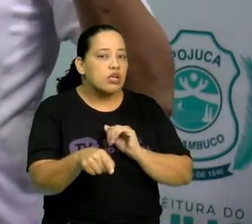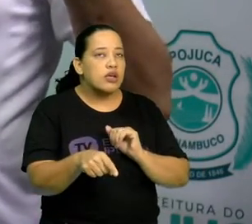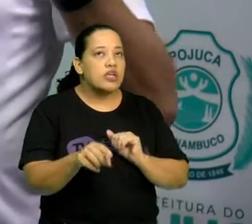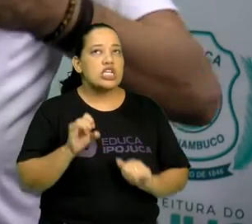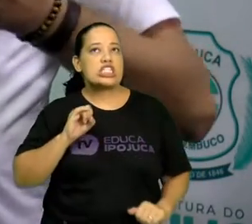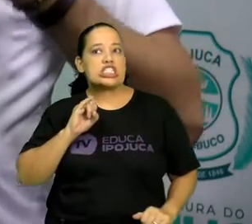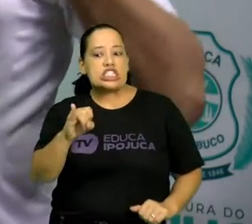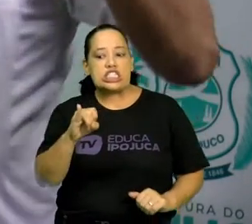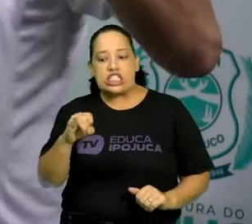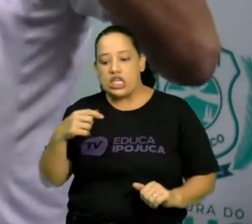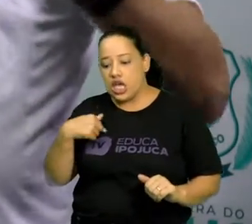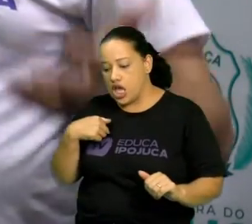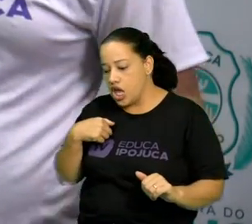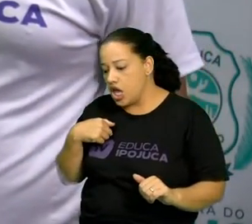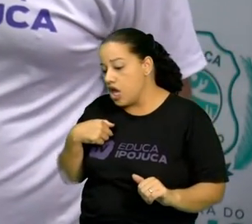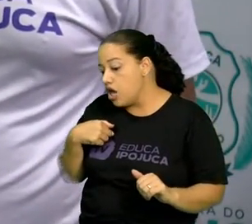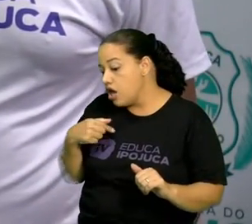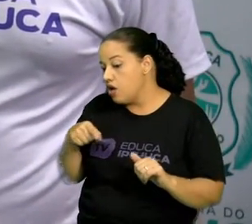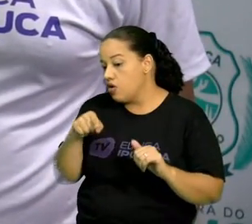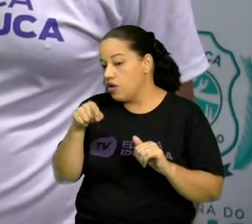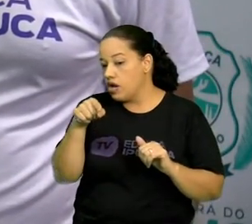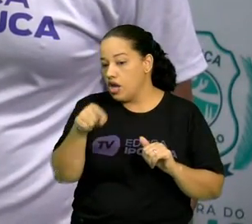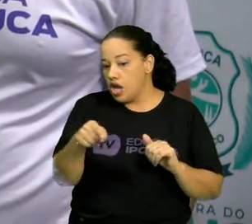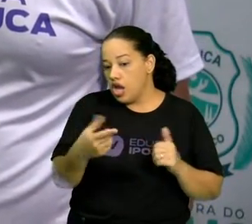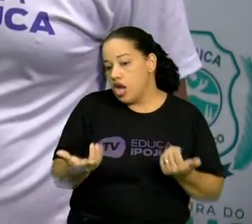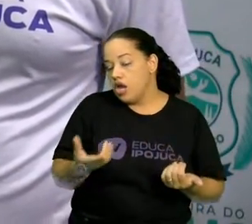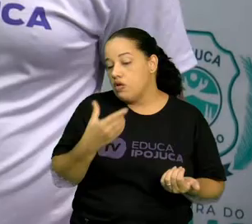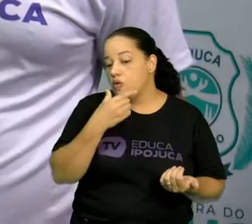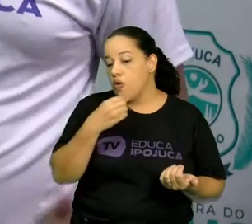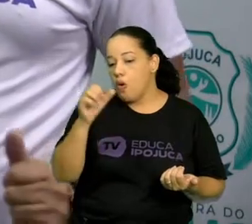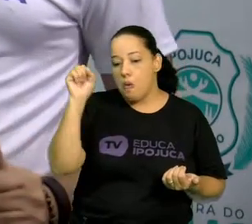E se eu fosse um senador?